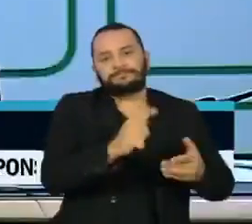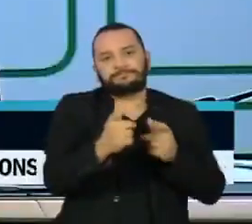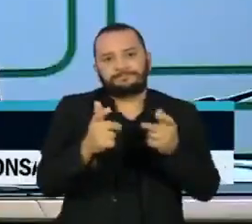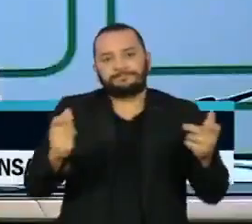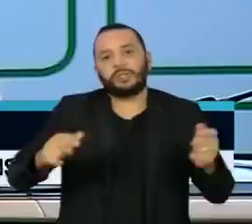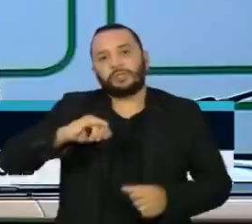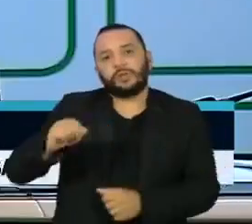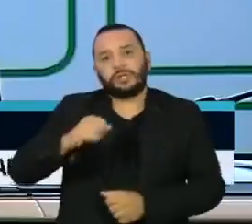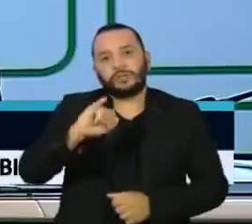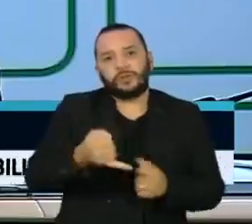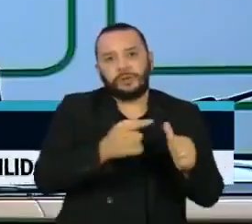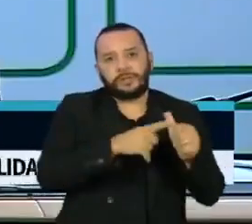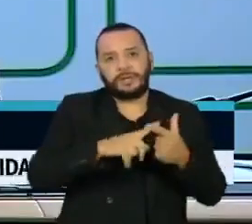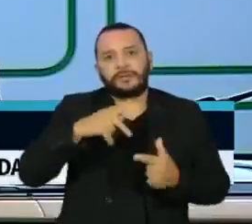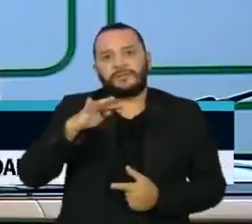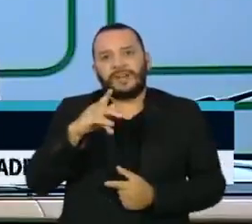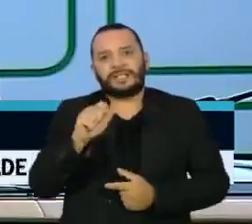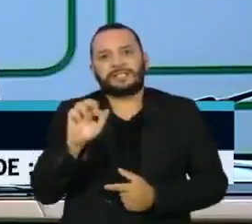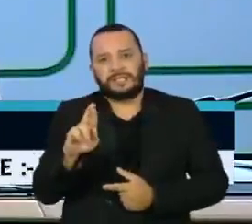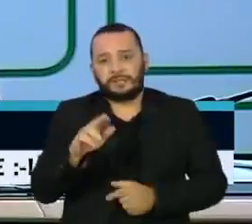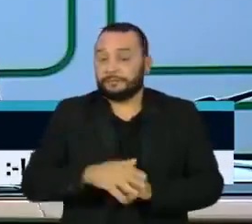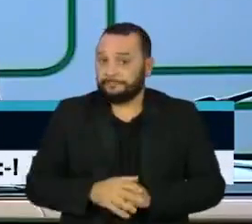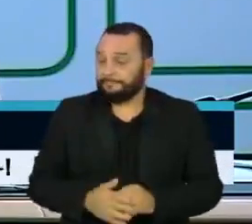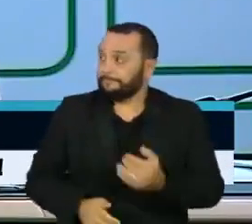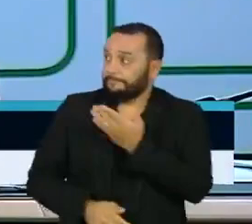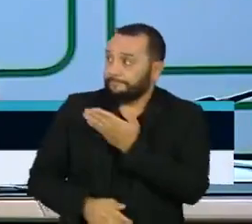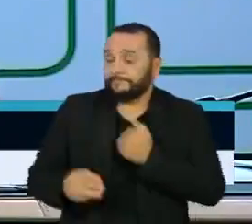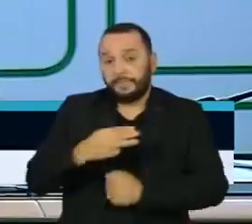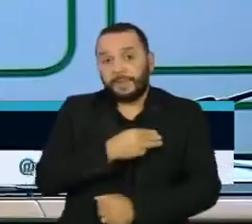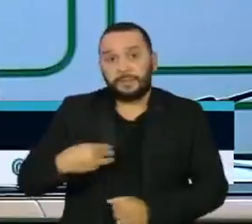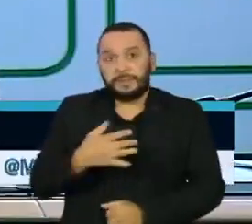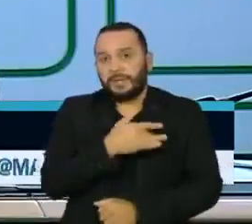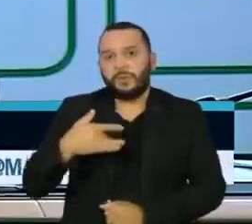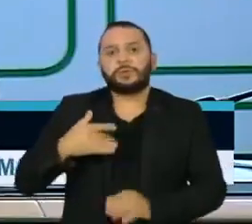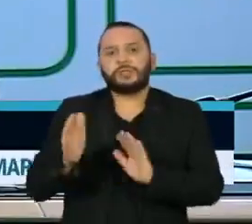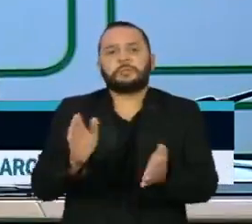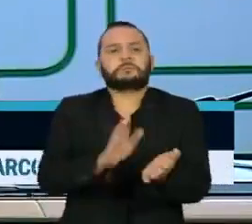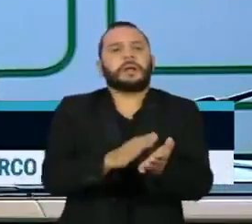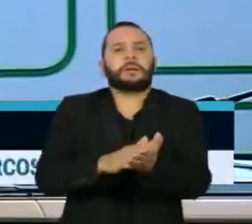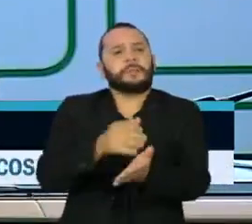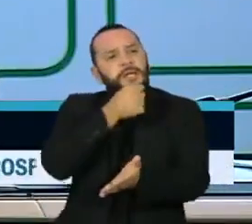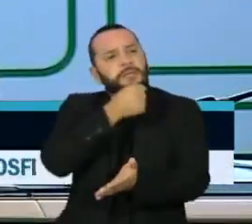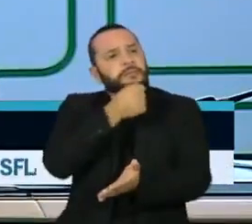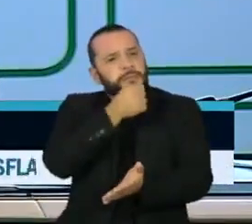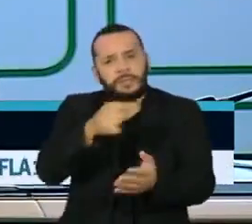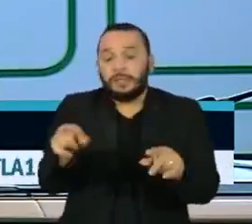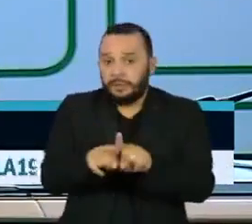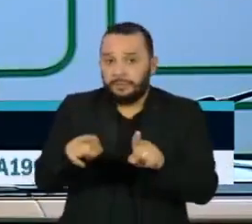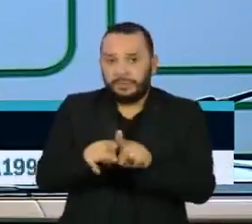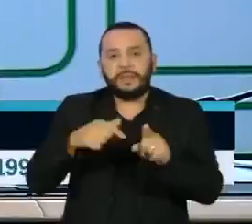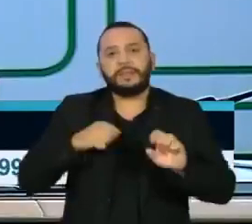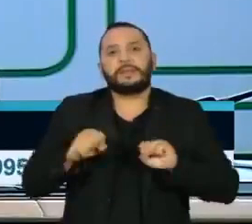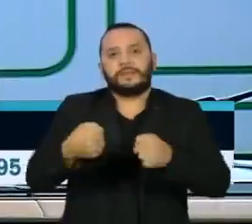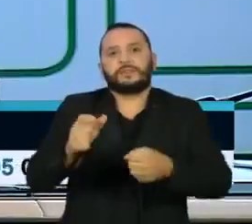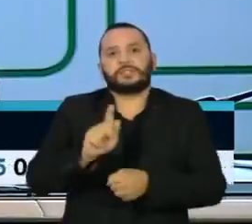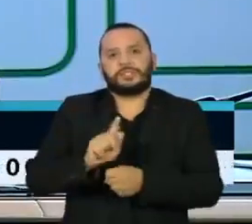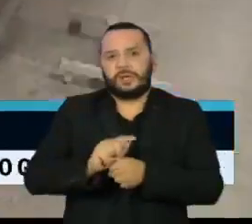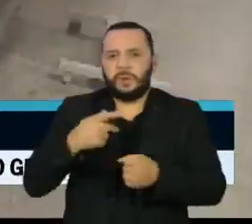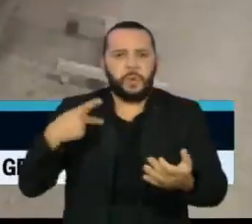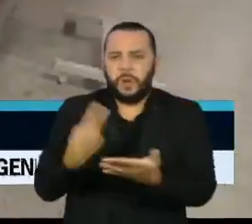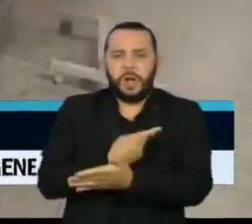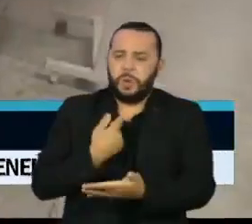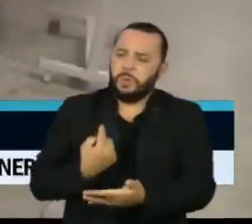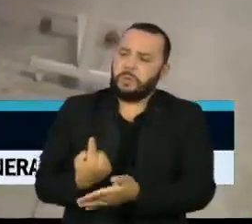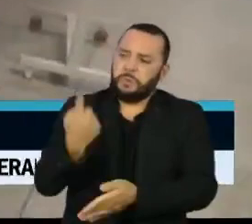Janssen. Na Berlinda, o ministro da Saúde abriu a coletiva elogiando a imprensa. Fez uma defesa de sua gestão negando erros do